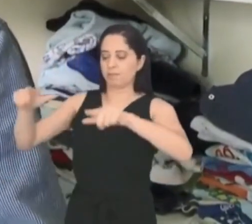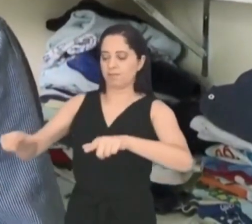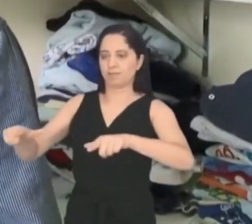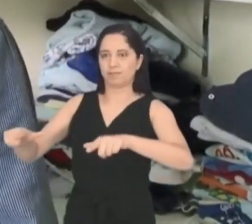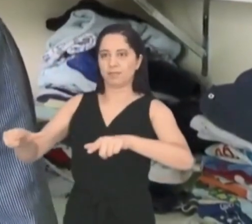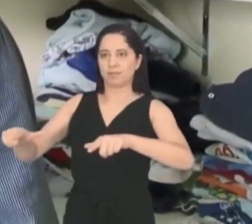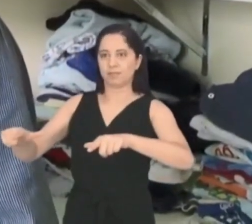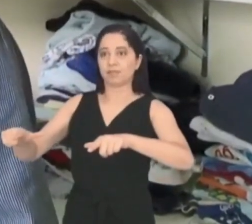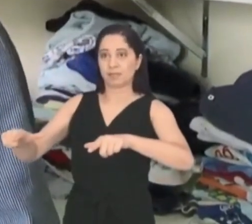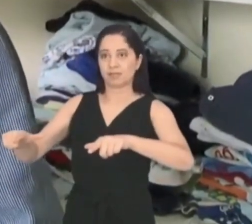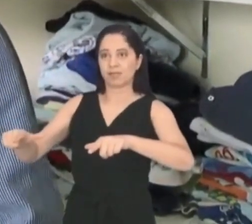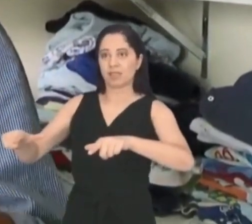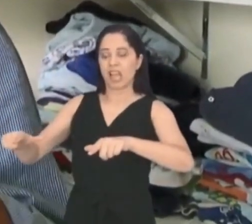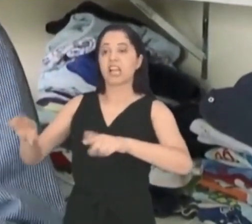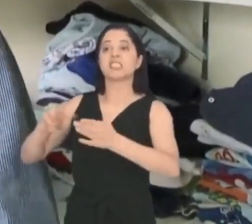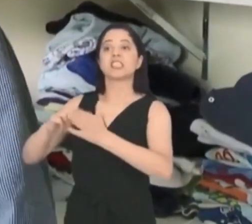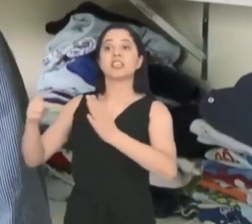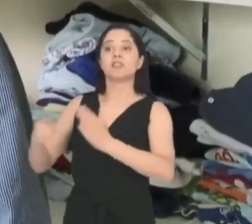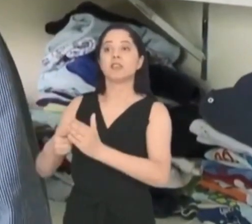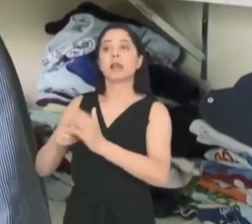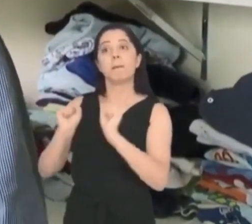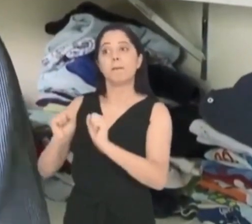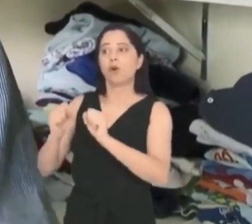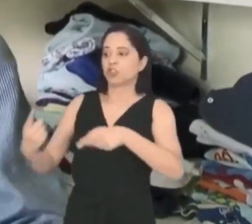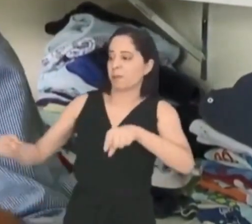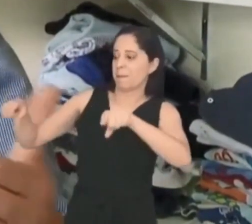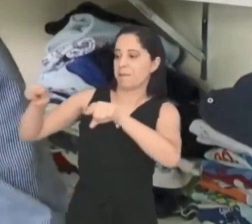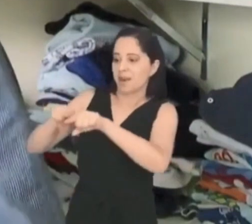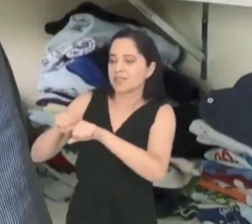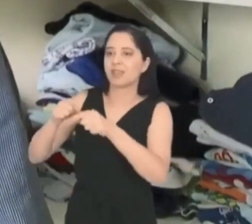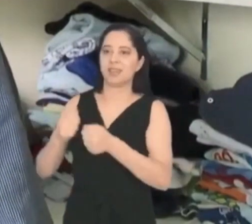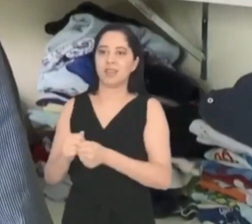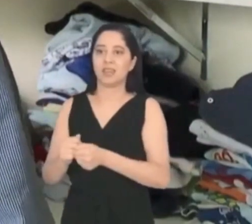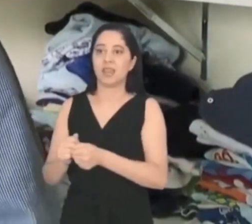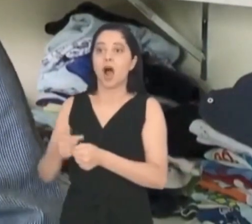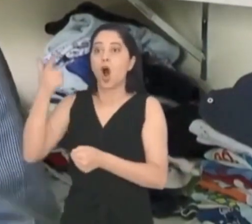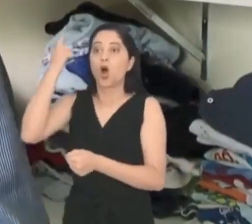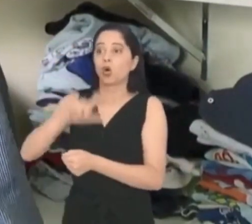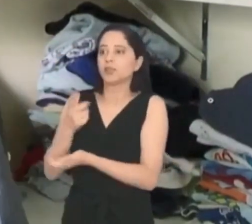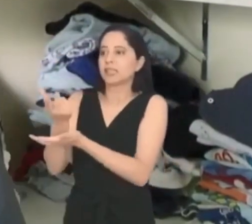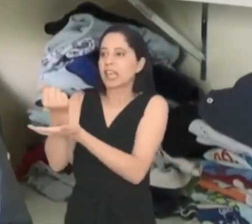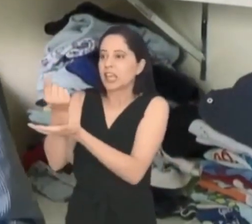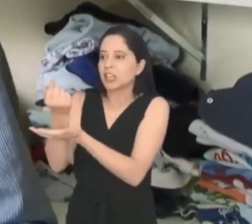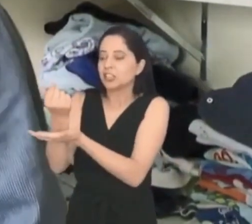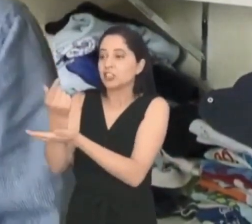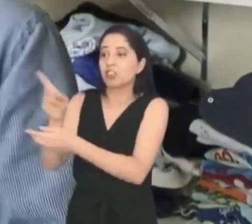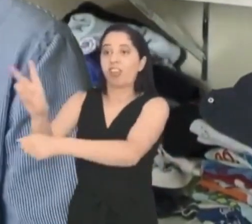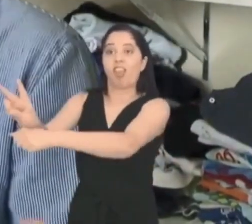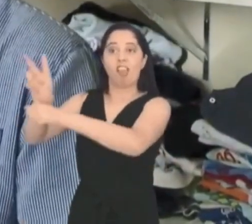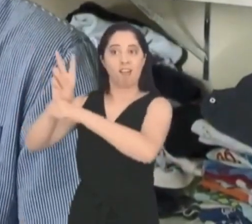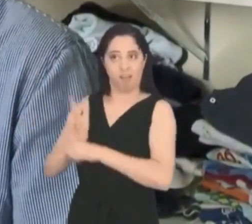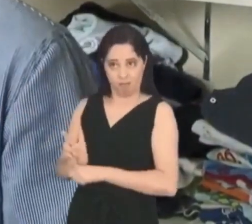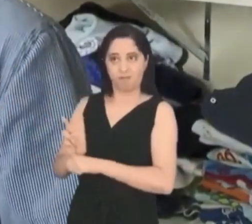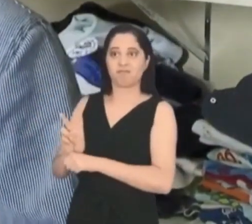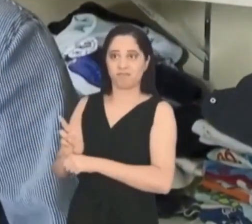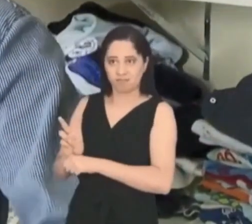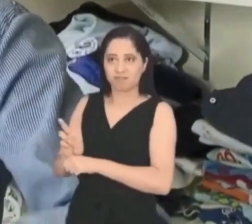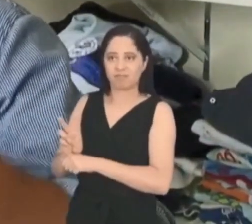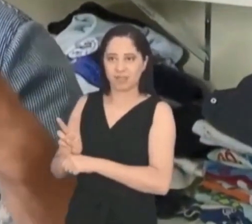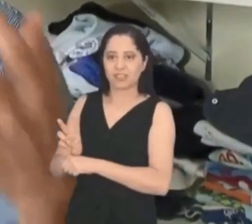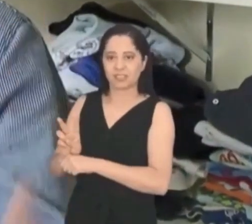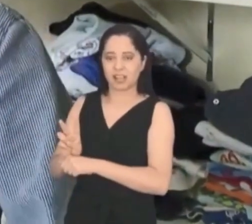abre portas, né? Ela fortalece a entidade para novas parcerias, para conseguir verbas, né?